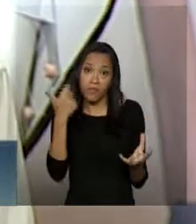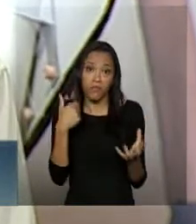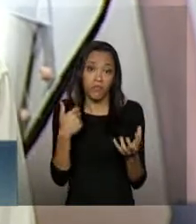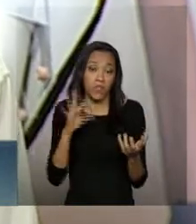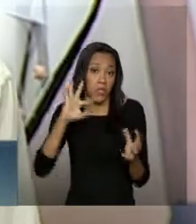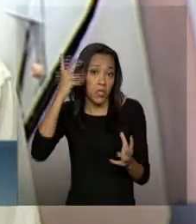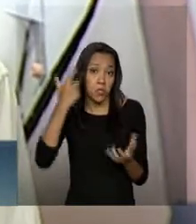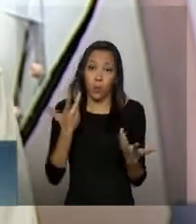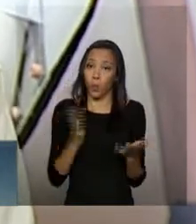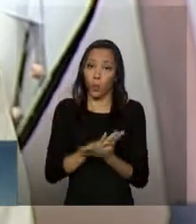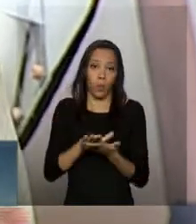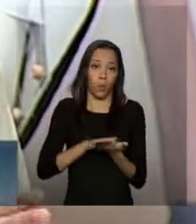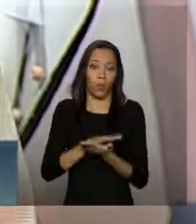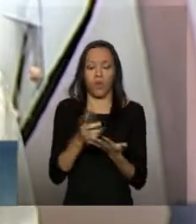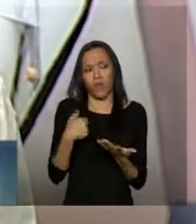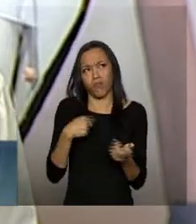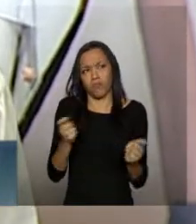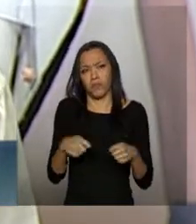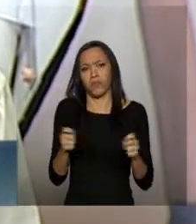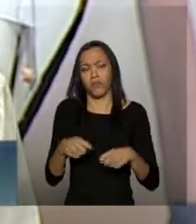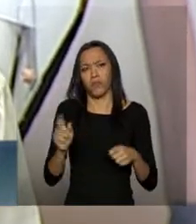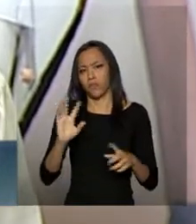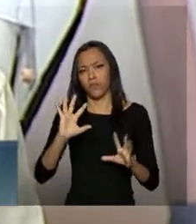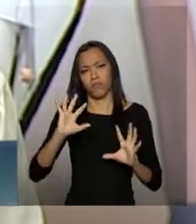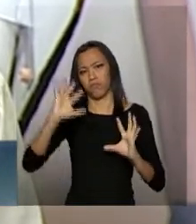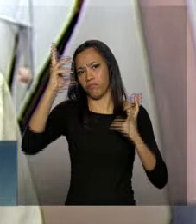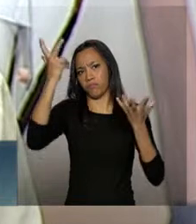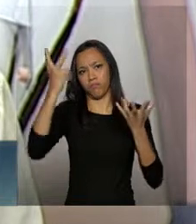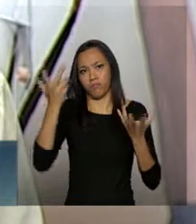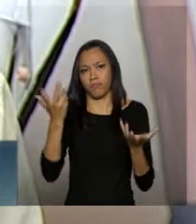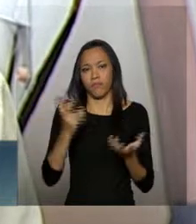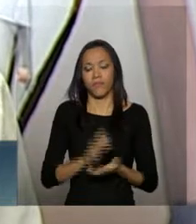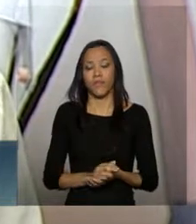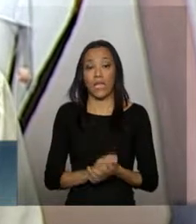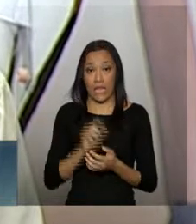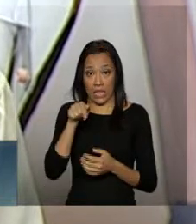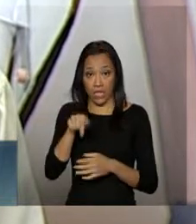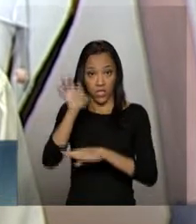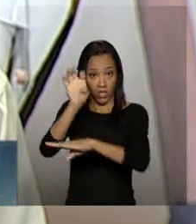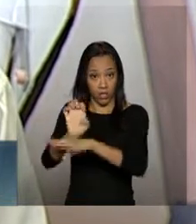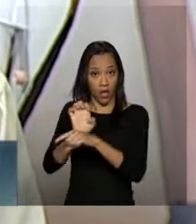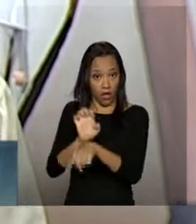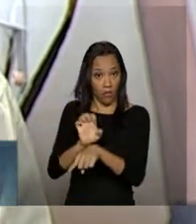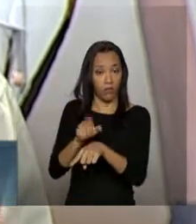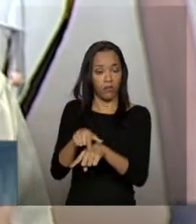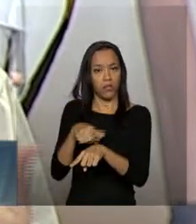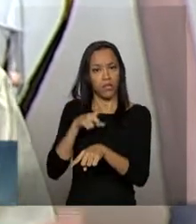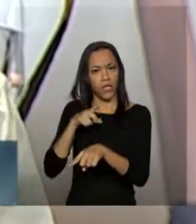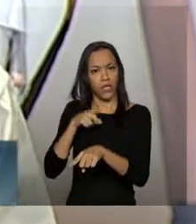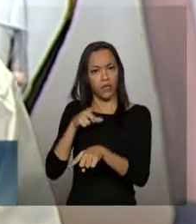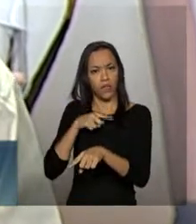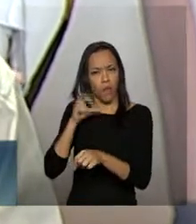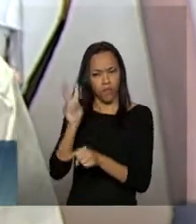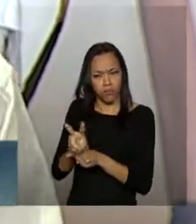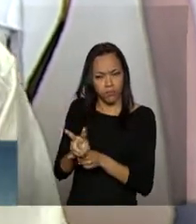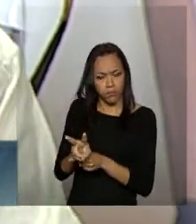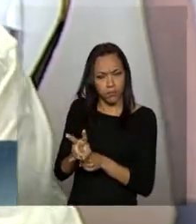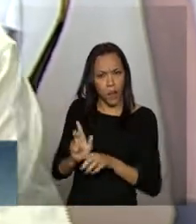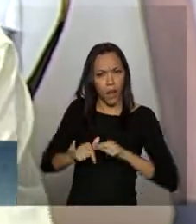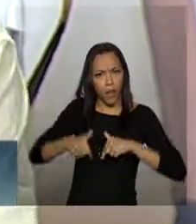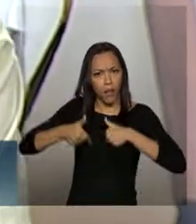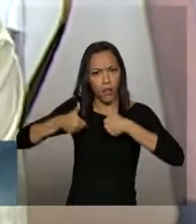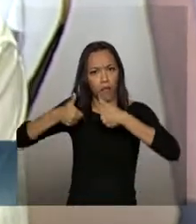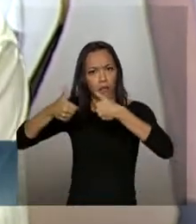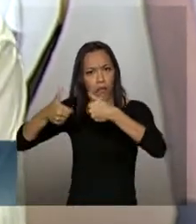possível, mais provável, que especificamente nesse estado, nós tenhamos tido uma vigilância mais ativa que